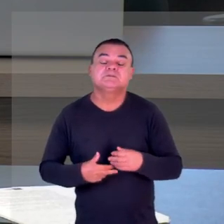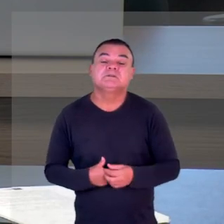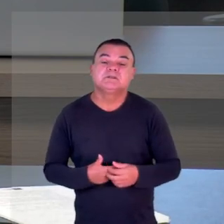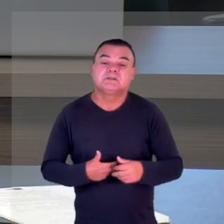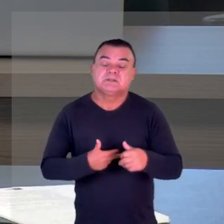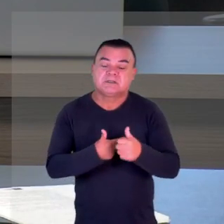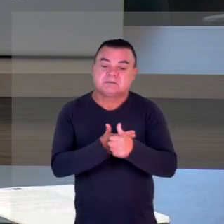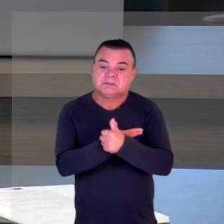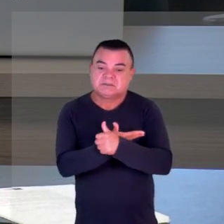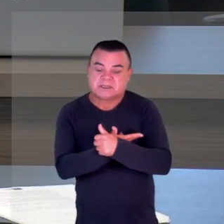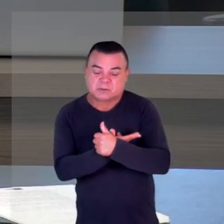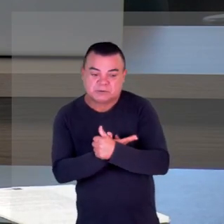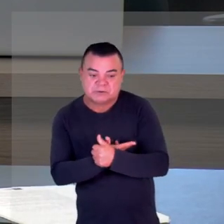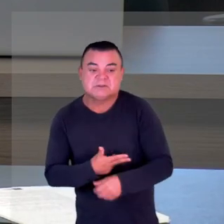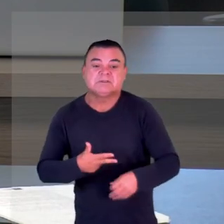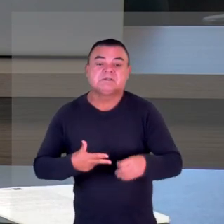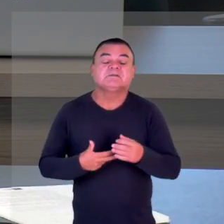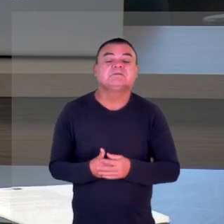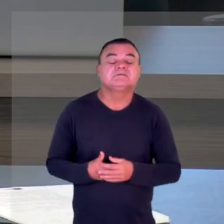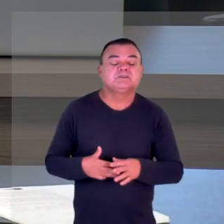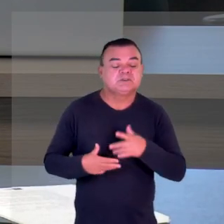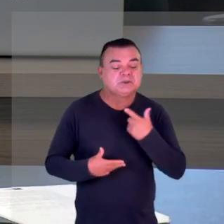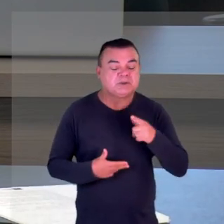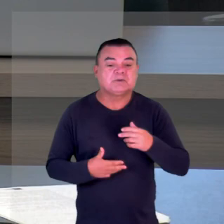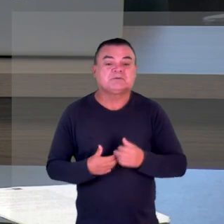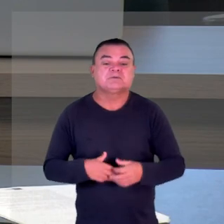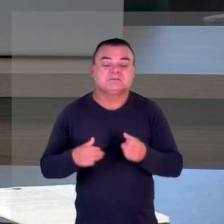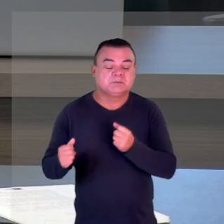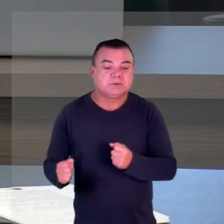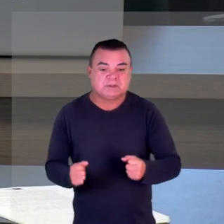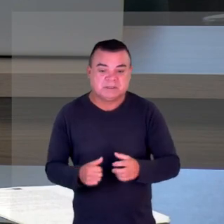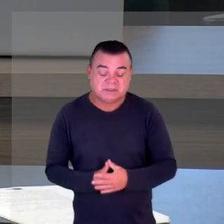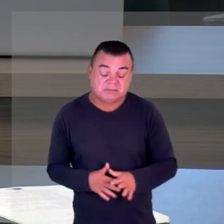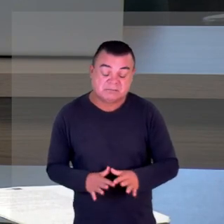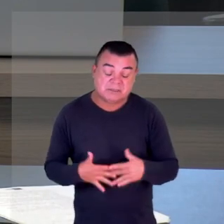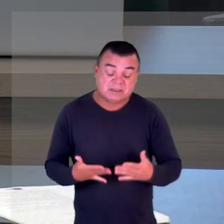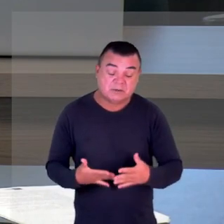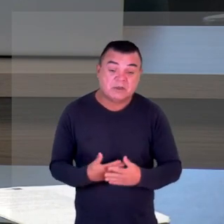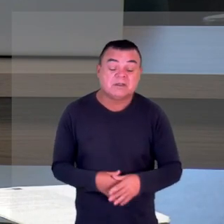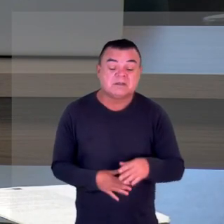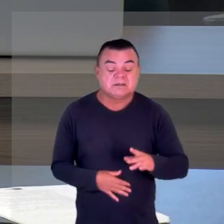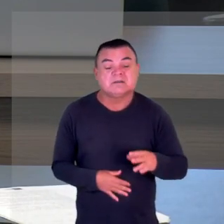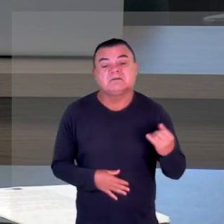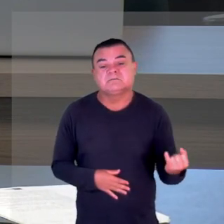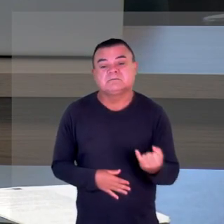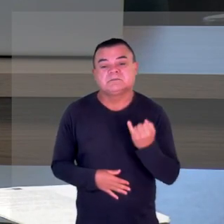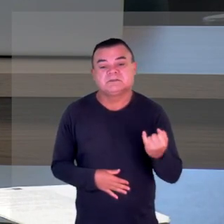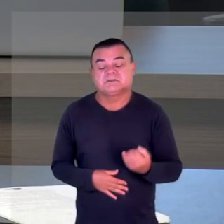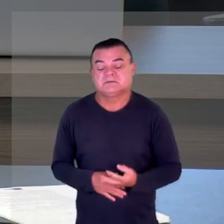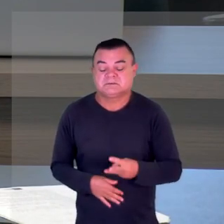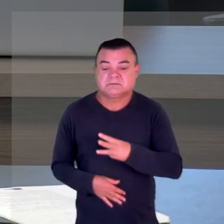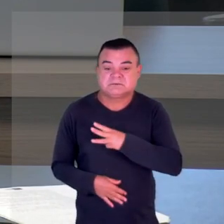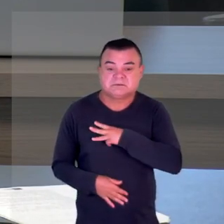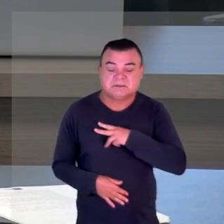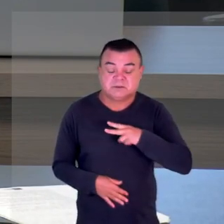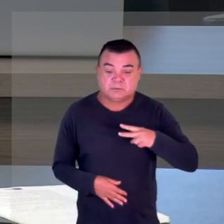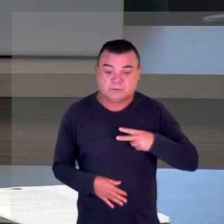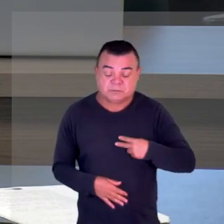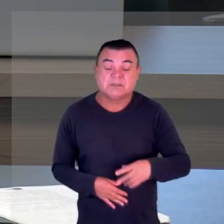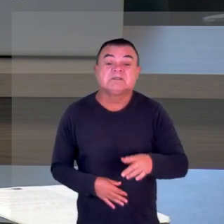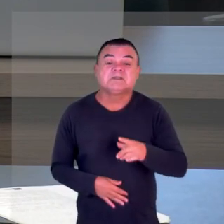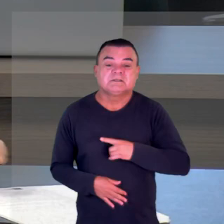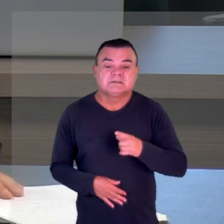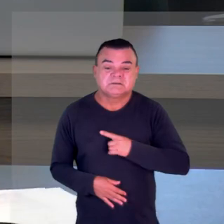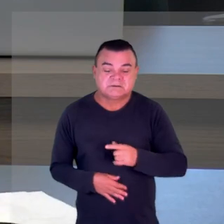estamos aqui e o Ministério Público Federal né Tem uma atuação já há de alguns anos